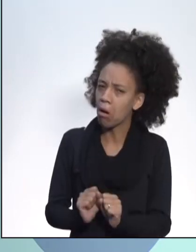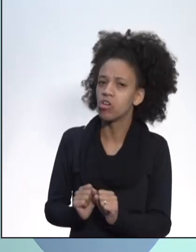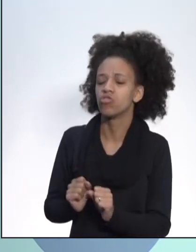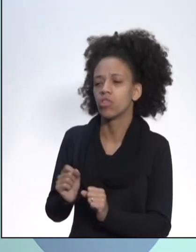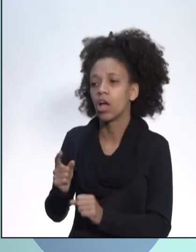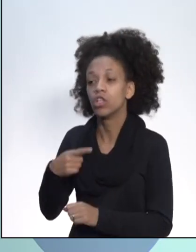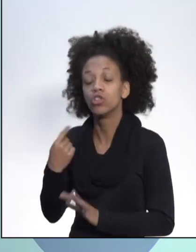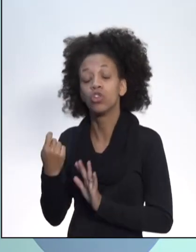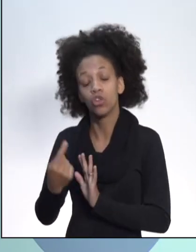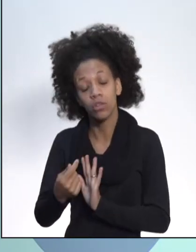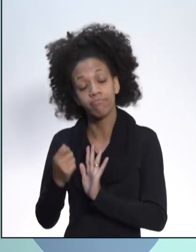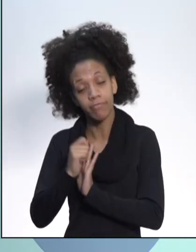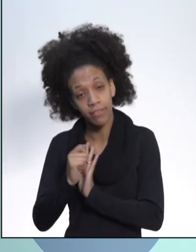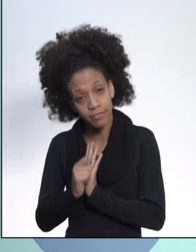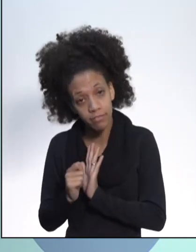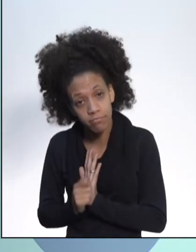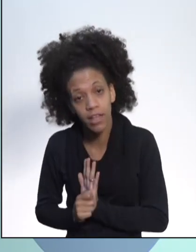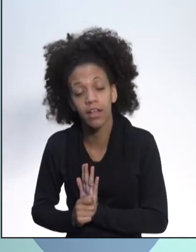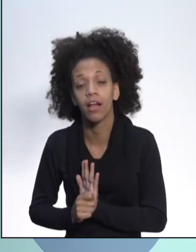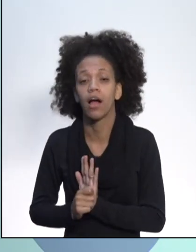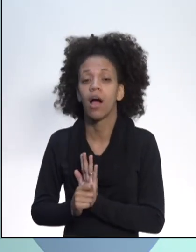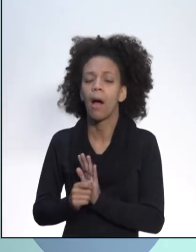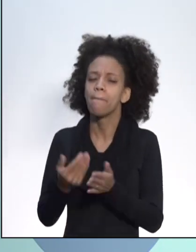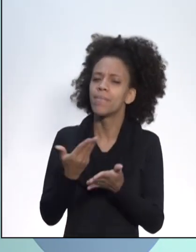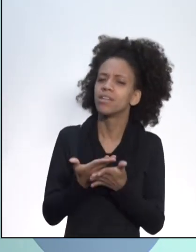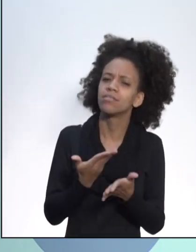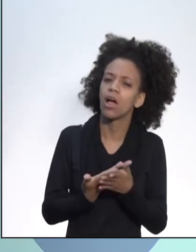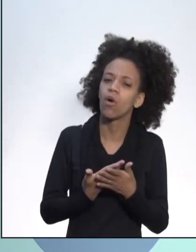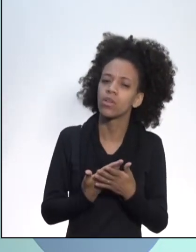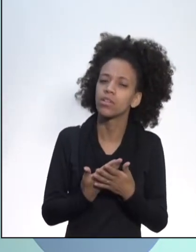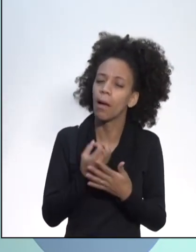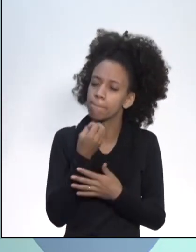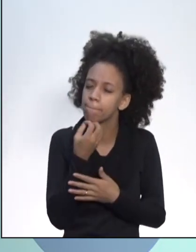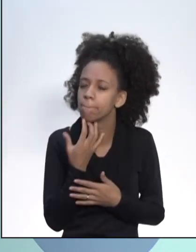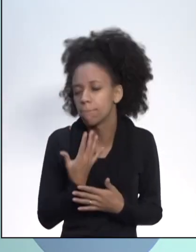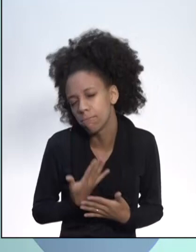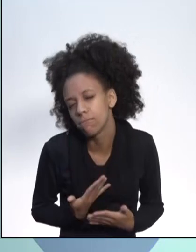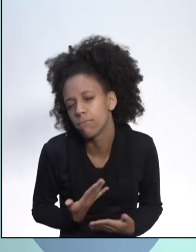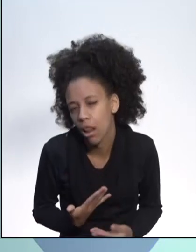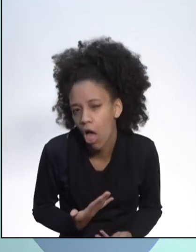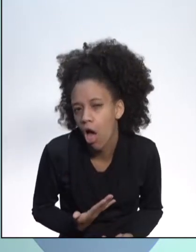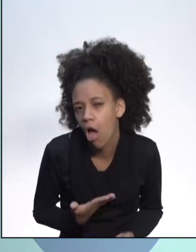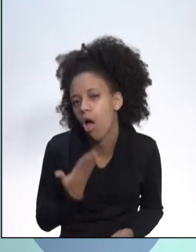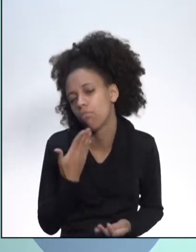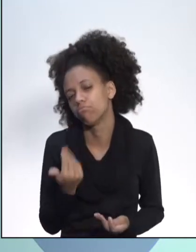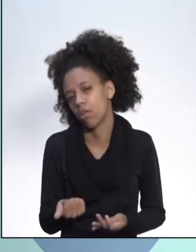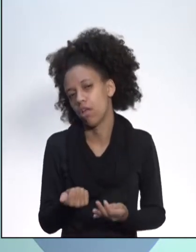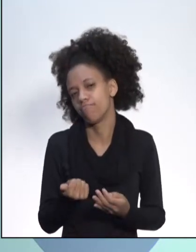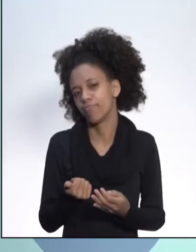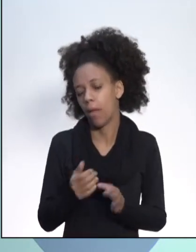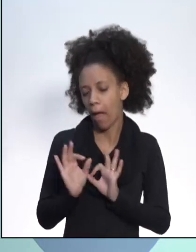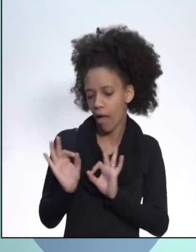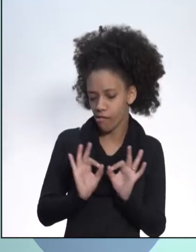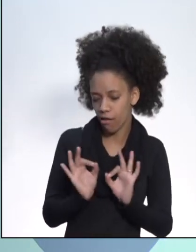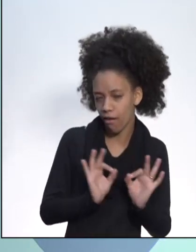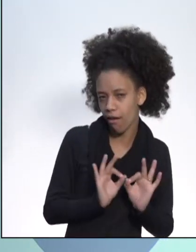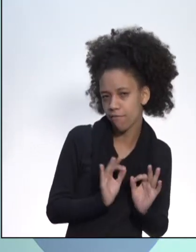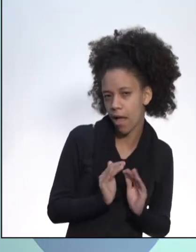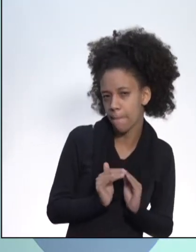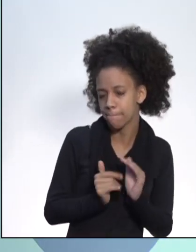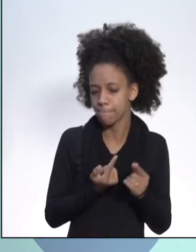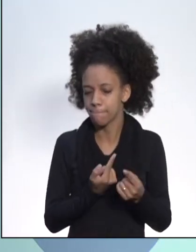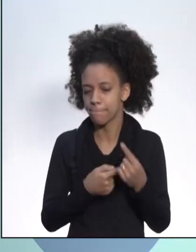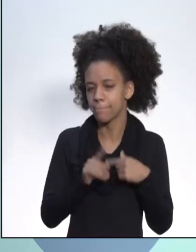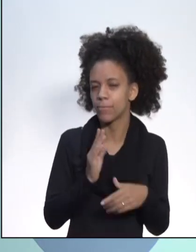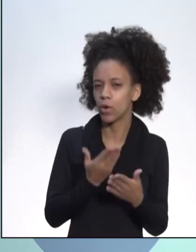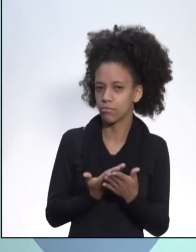faz anotações para deixar nossas aulas mais bacana, mais o que a gente chama de aprimorar, tá certo? Então, eu vou